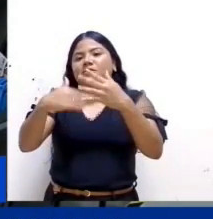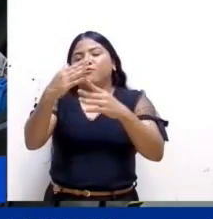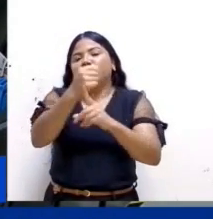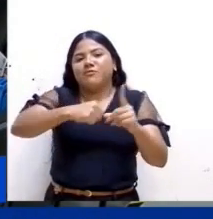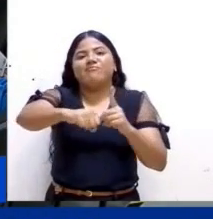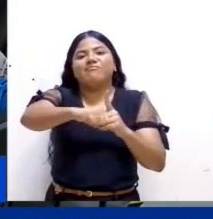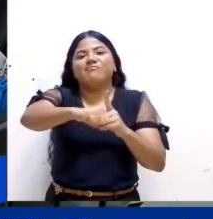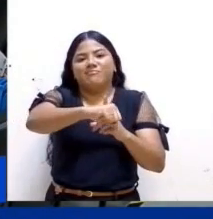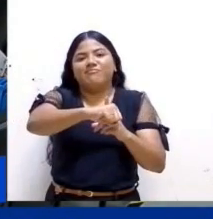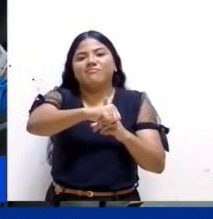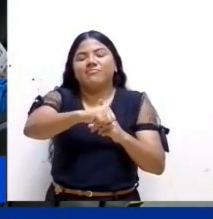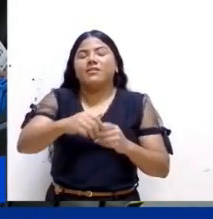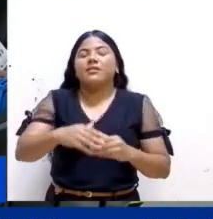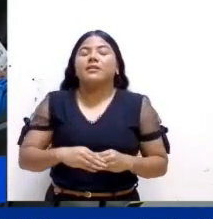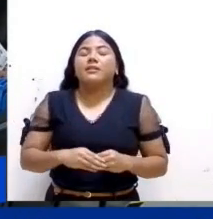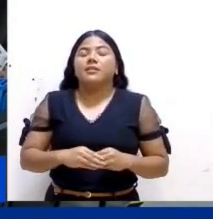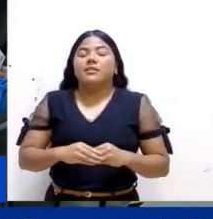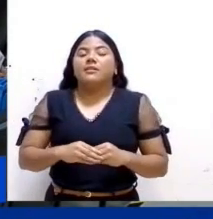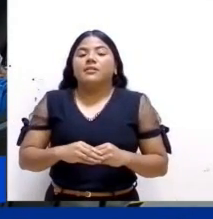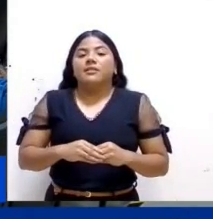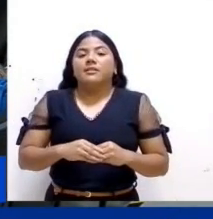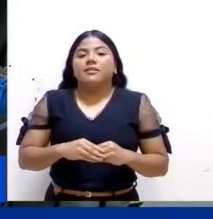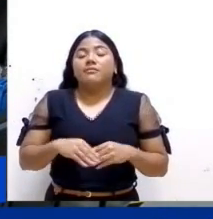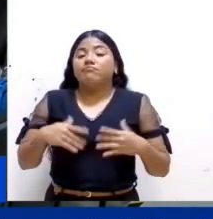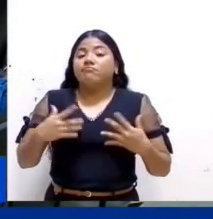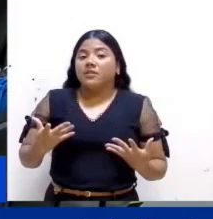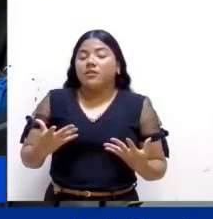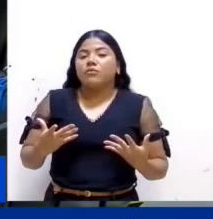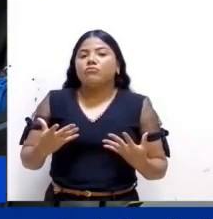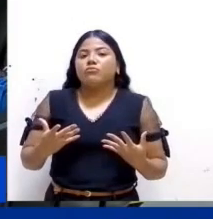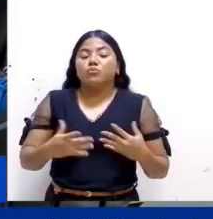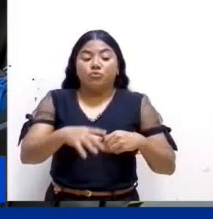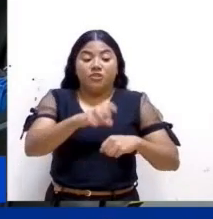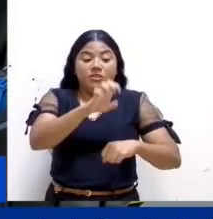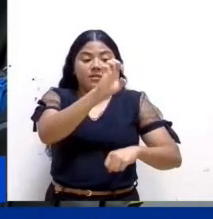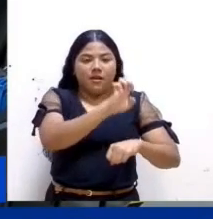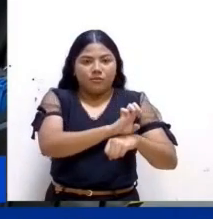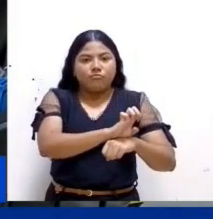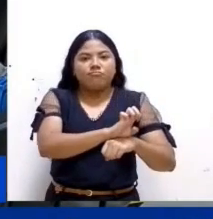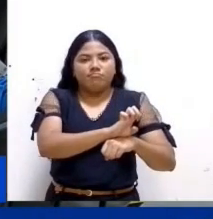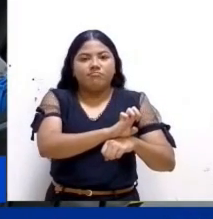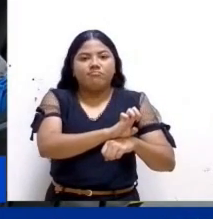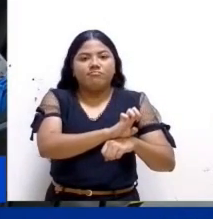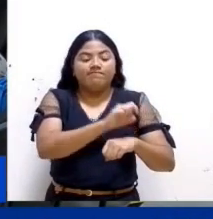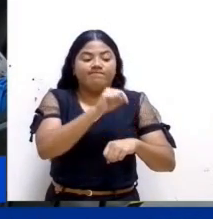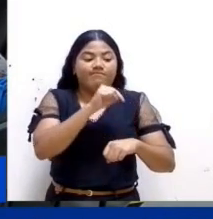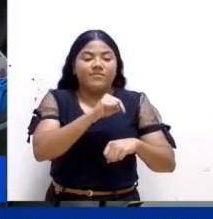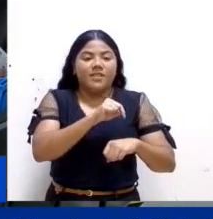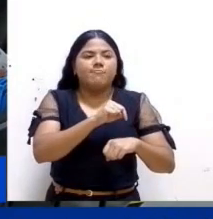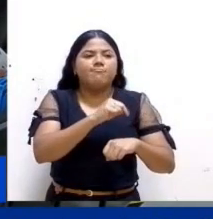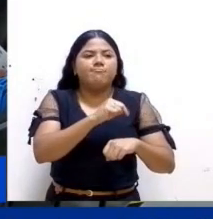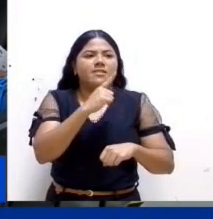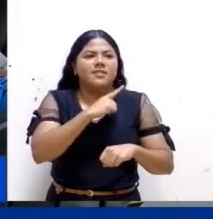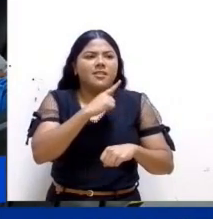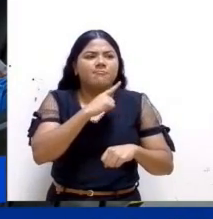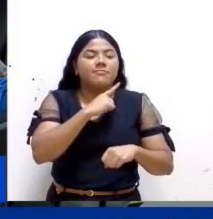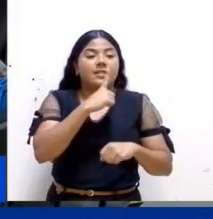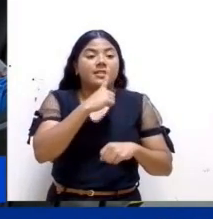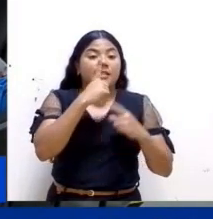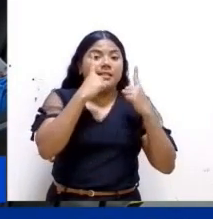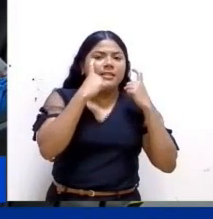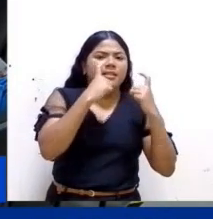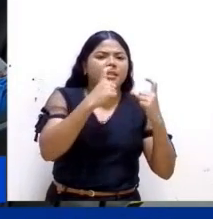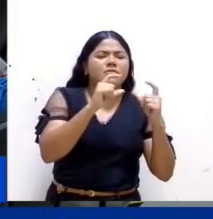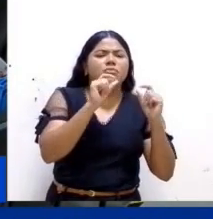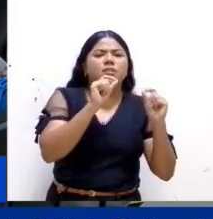Certo? Desse núcleo familiar. E é por isso que o Estado, ele tem interesse em